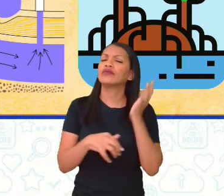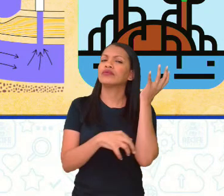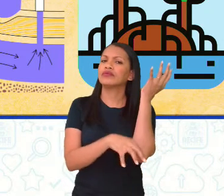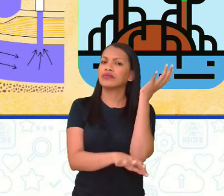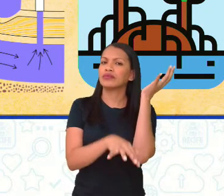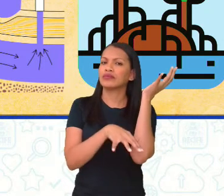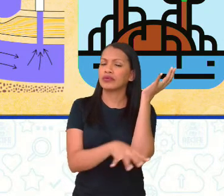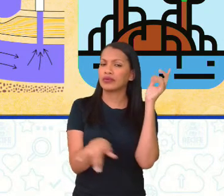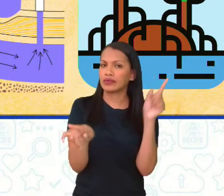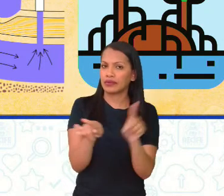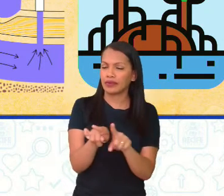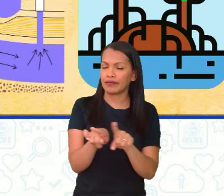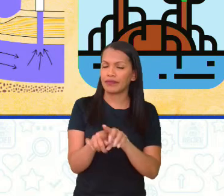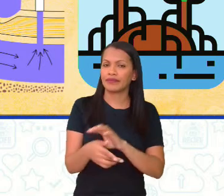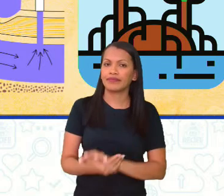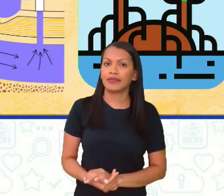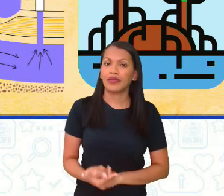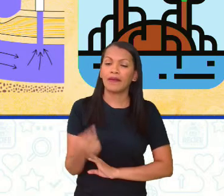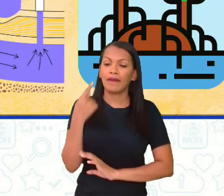Mas observa,